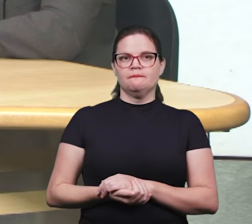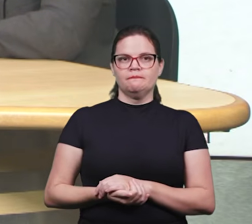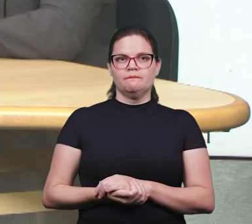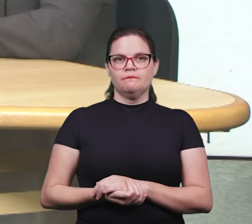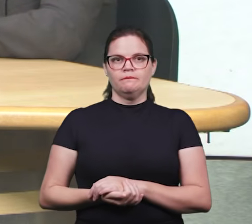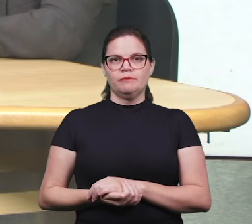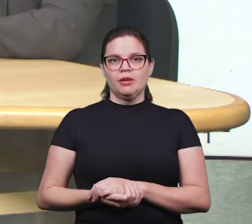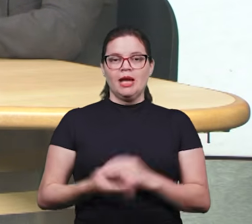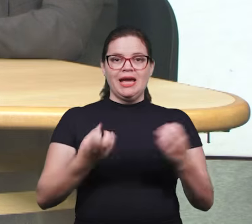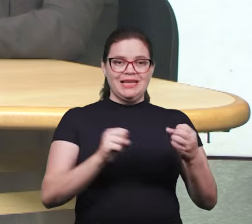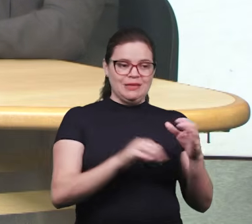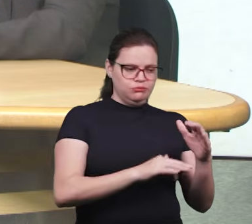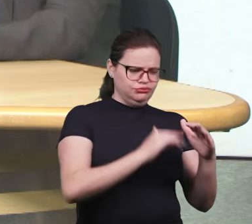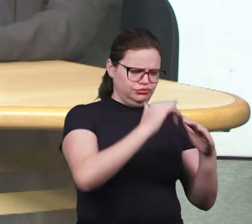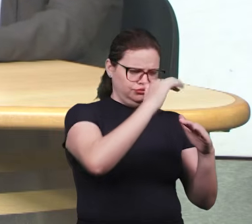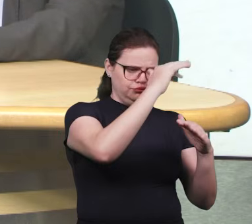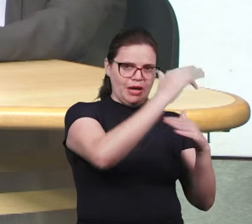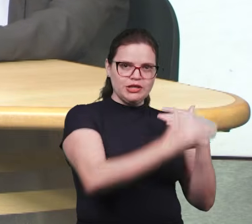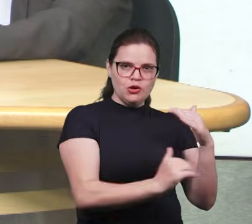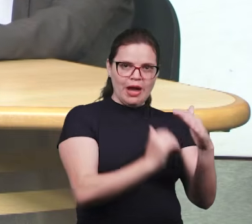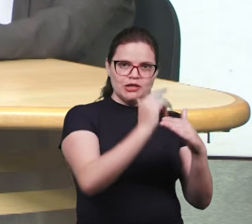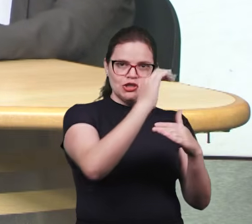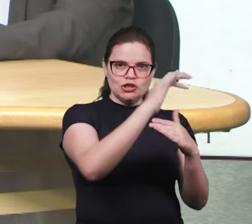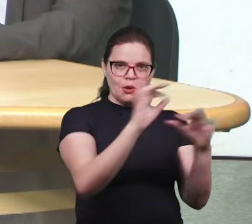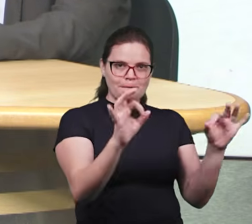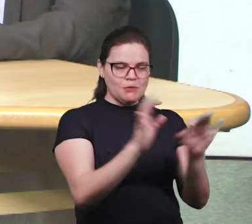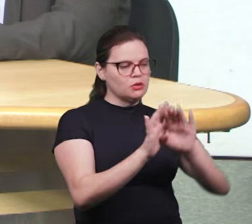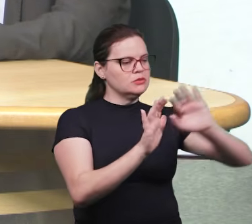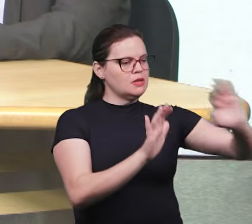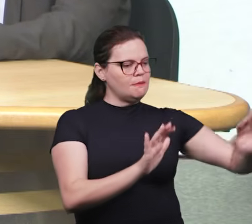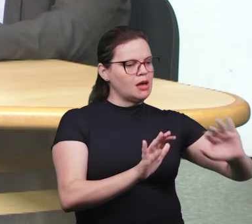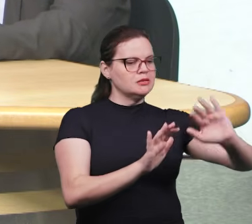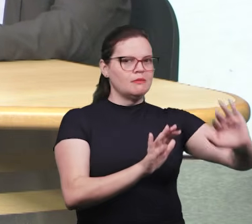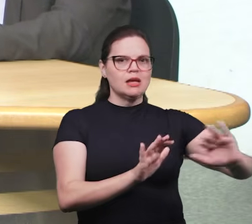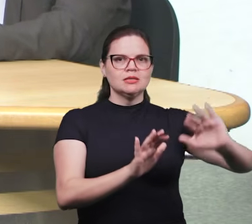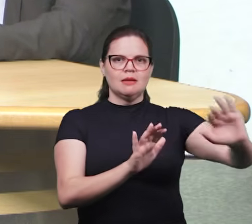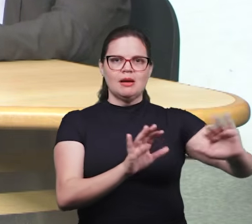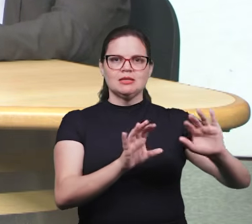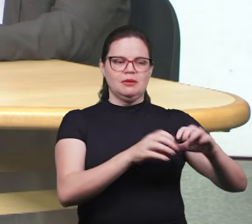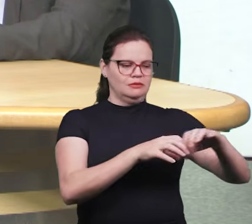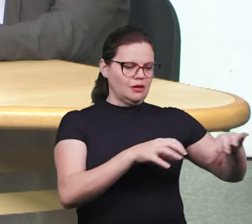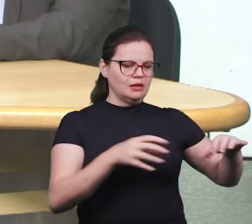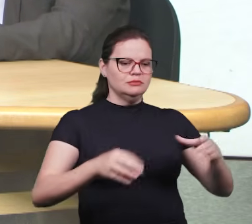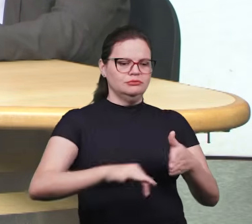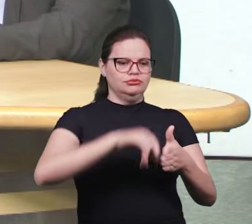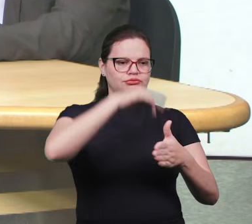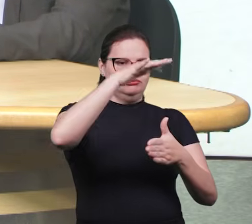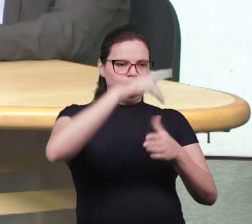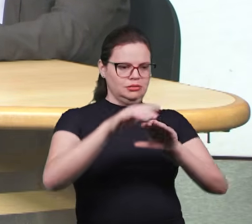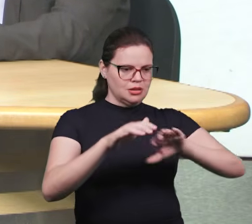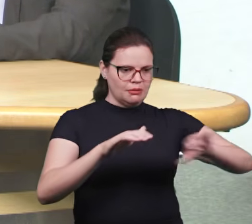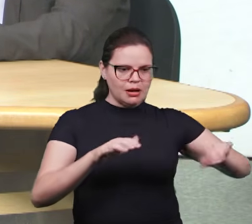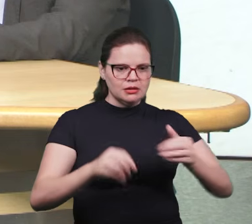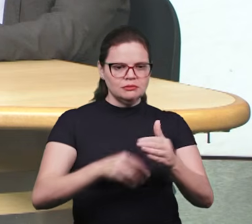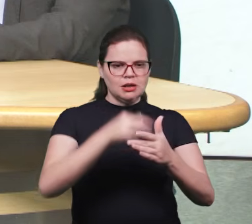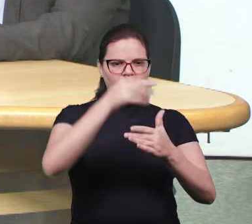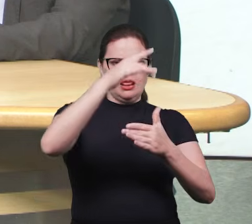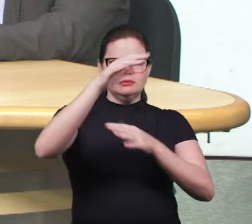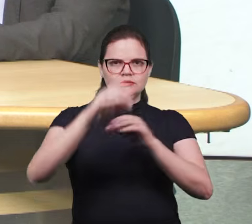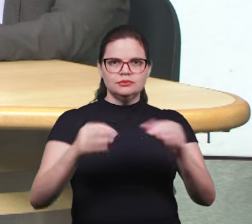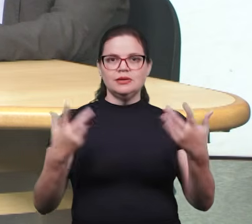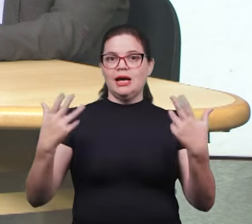que estiver cheio. Então, a pessoa recebeu a bênção, recebeu a salvação, foi batizada, está cheio do Espírito Santo,